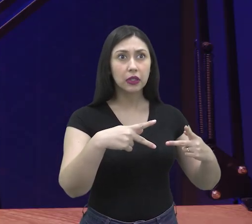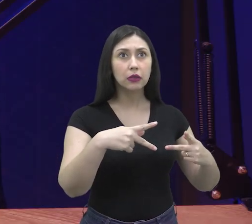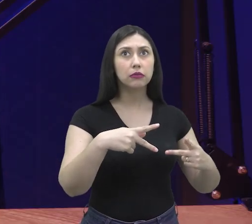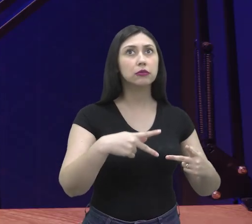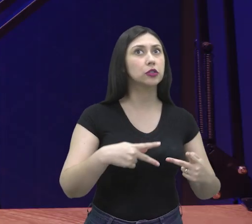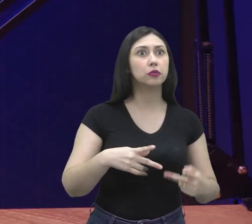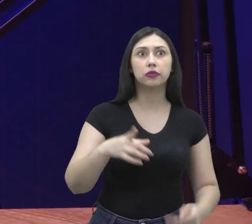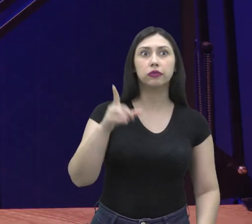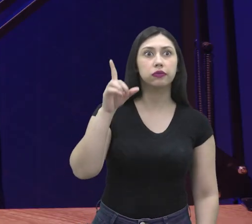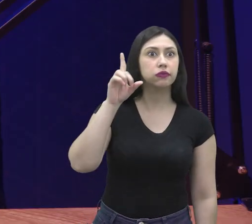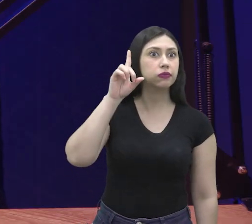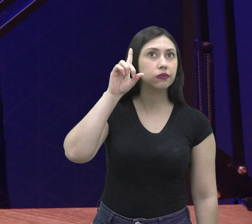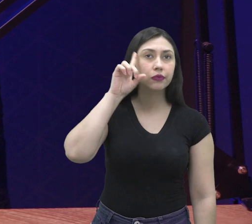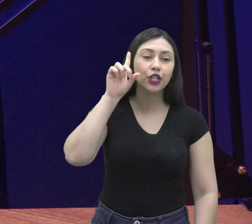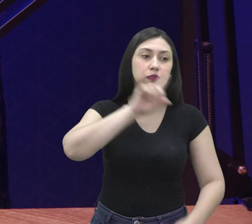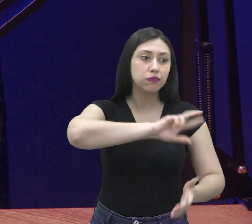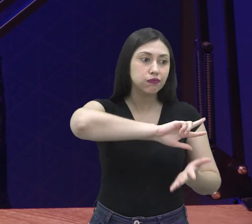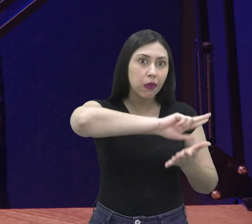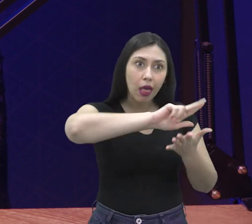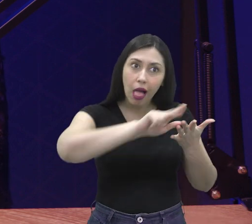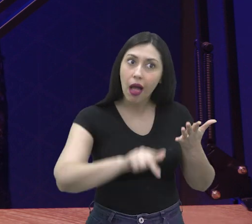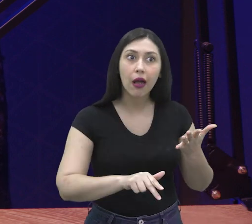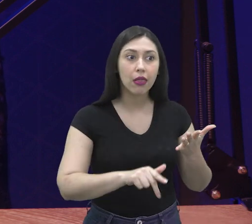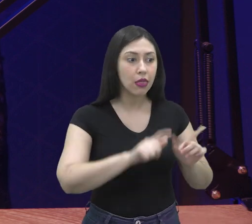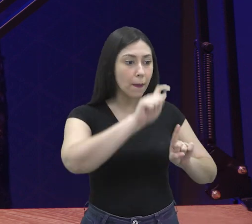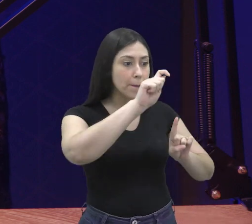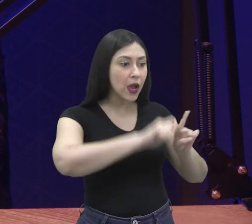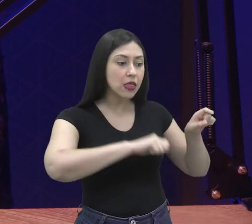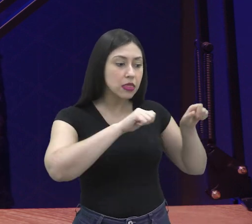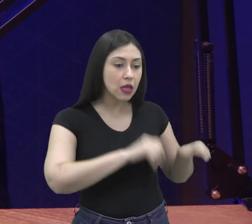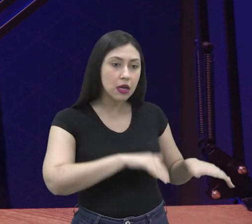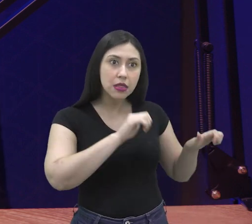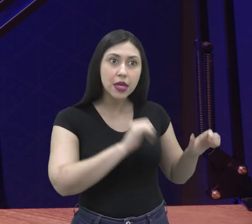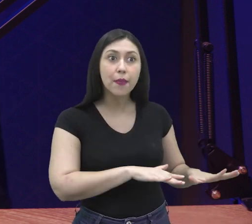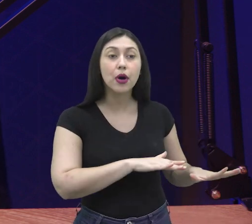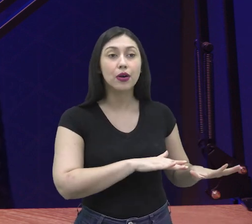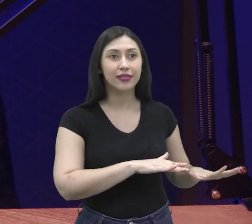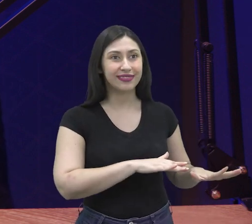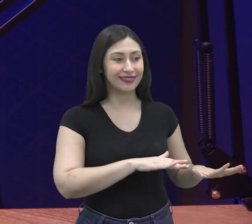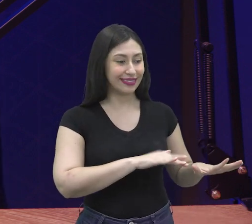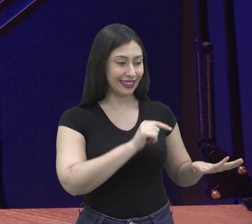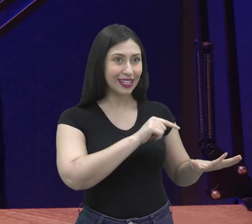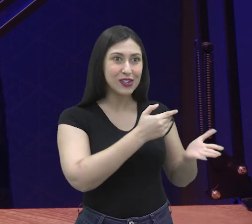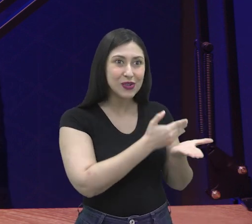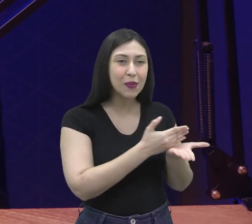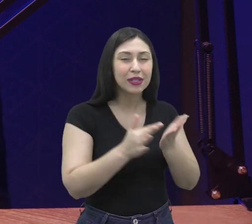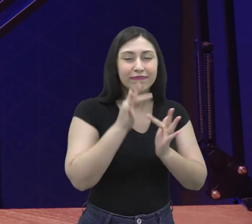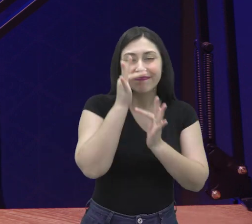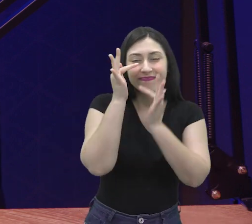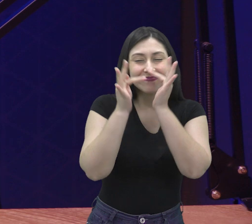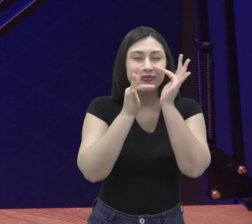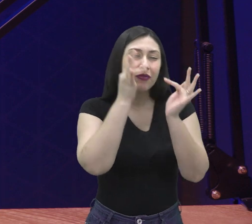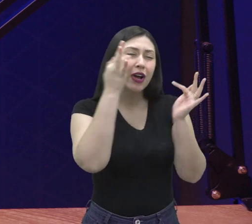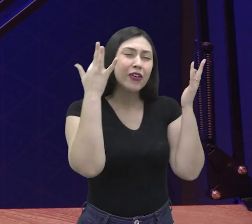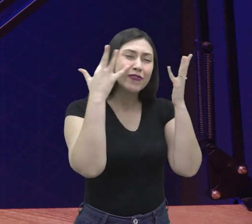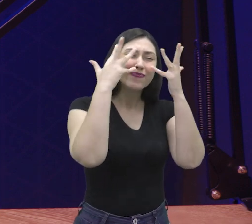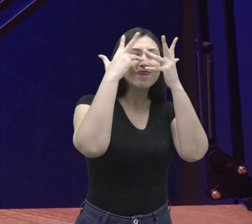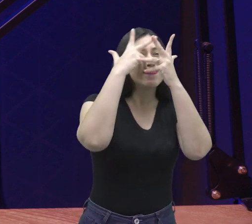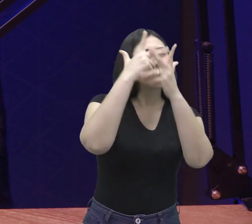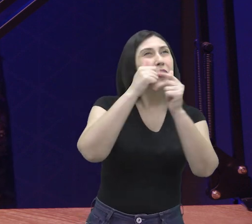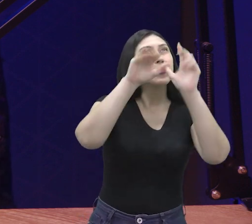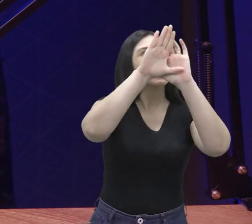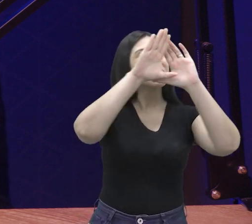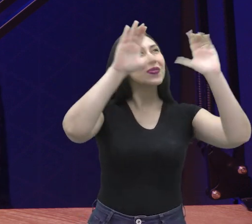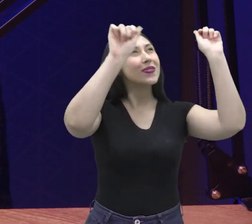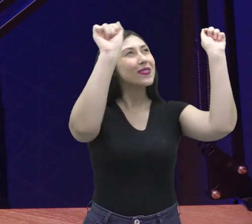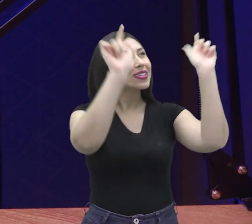foram vários dias, né, setembro inteiro. A gente ficou setembro, que marca, né, o início da primavera, um mês que costuma ser muito bonito,